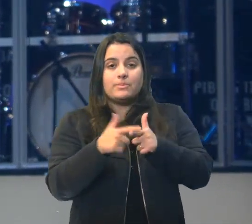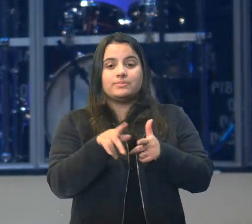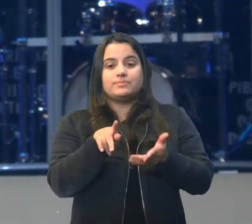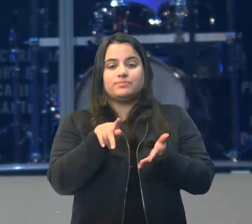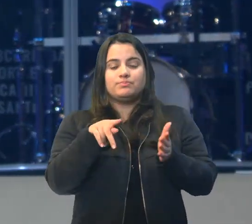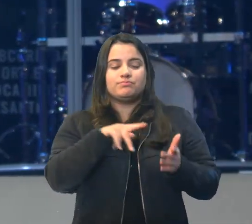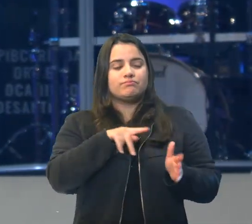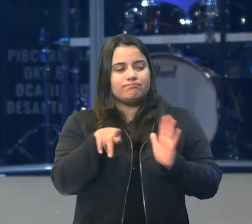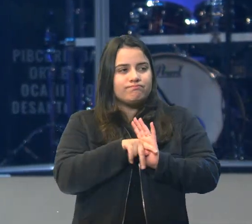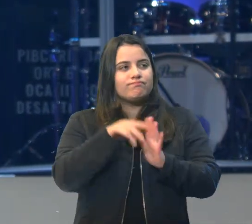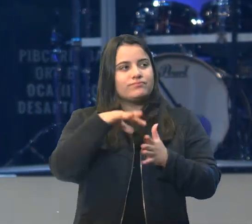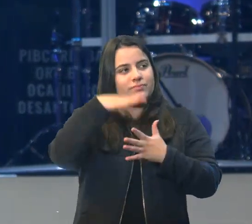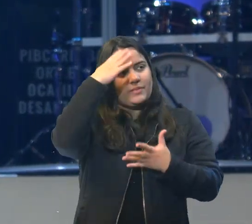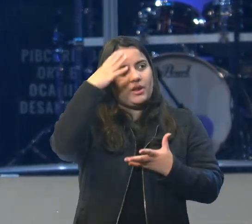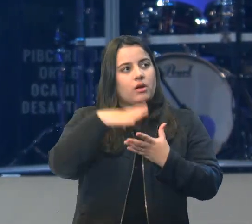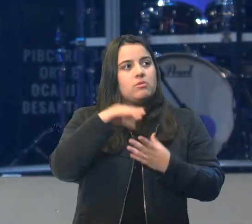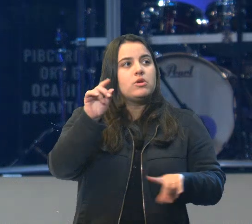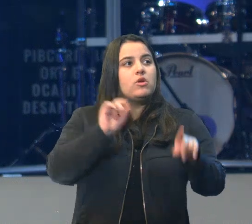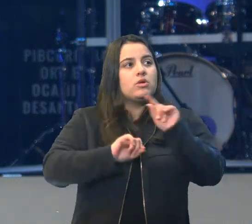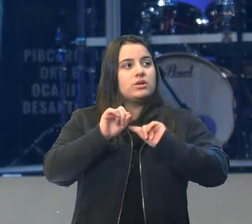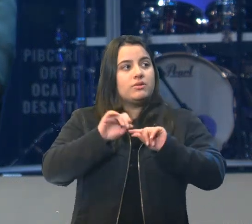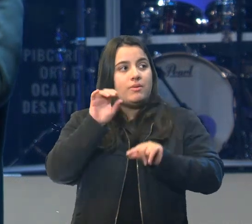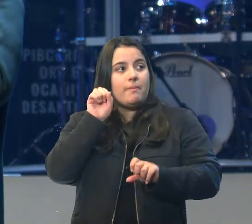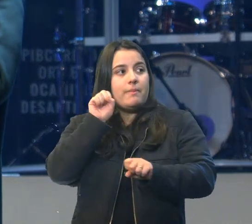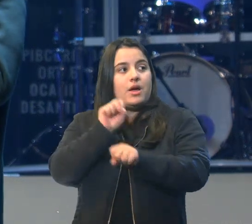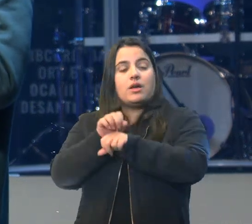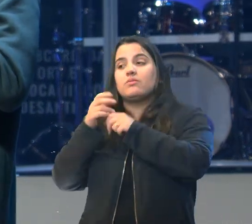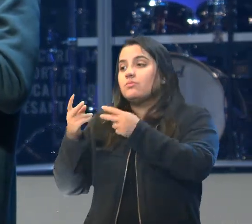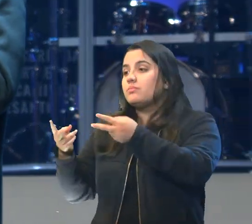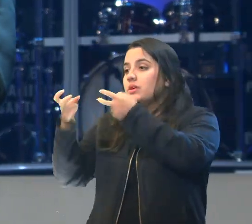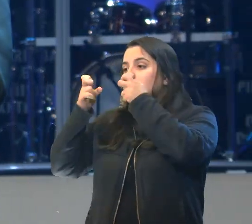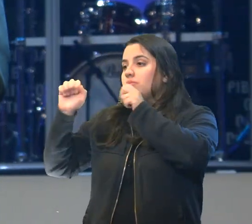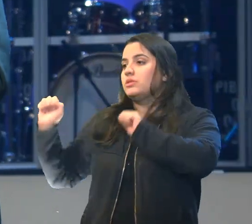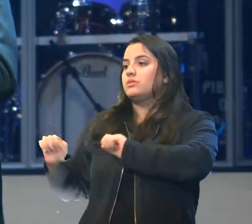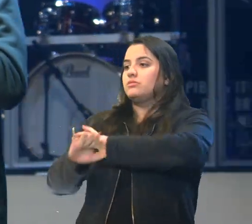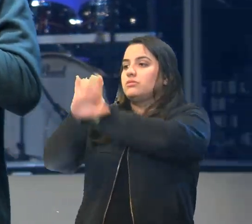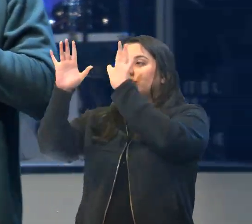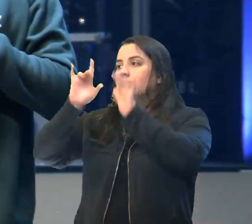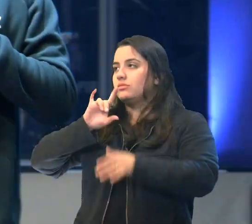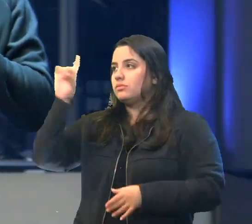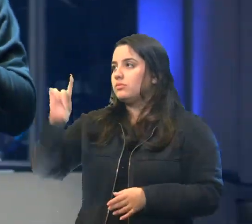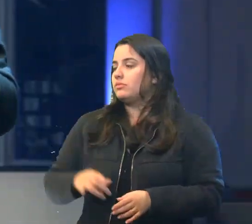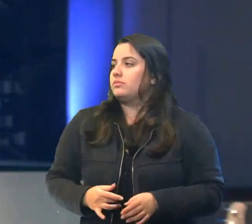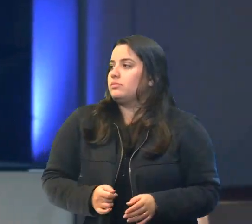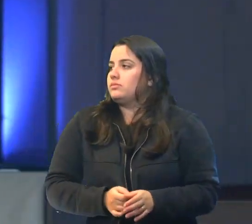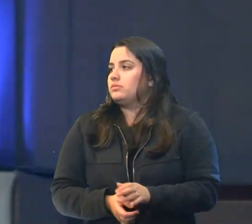resolve parando e ouvindo e vendo a glória de Deus.